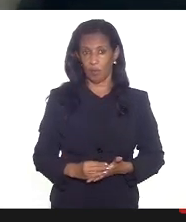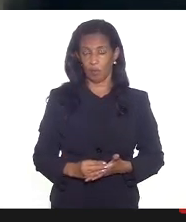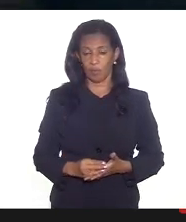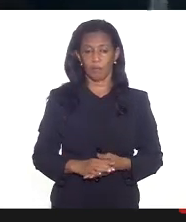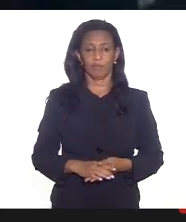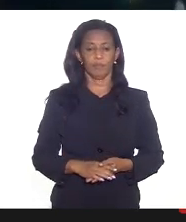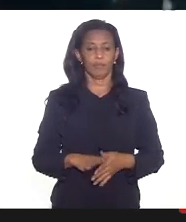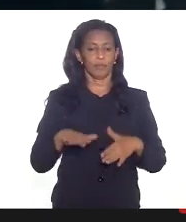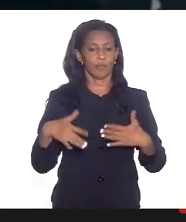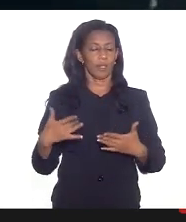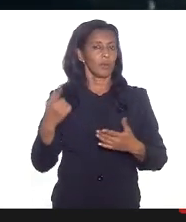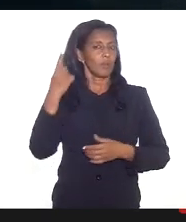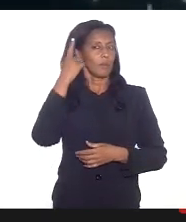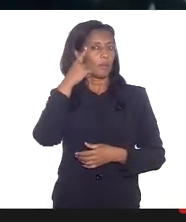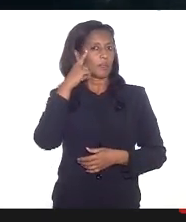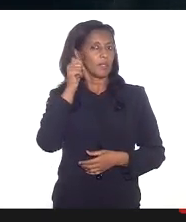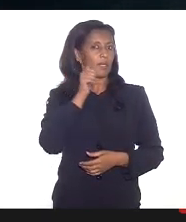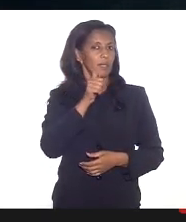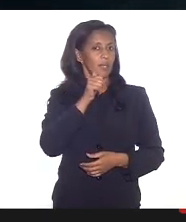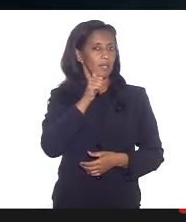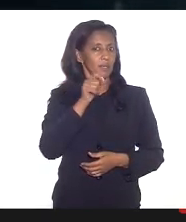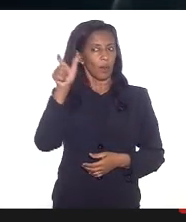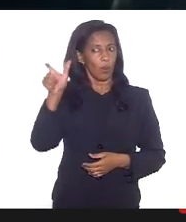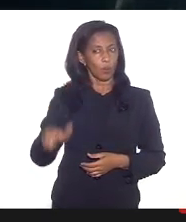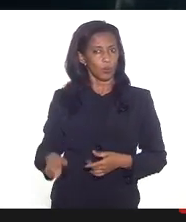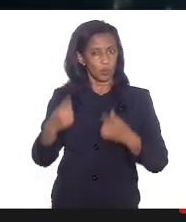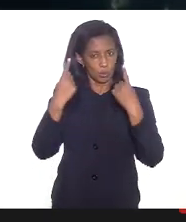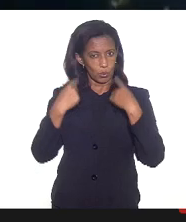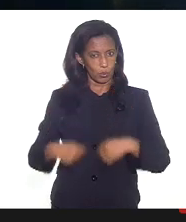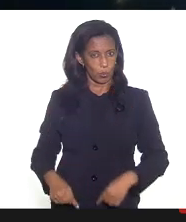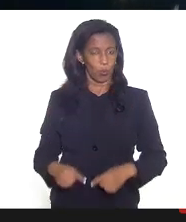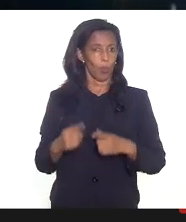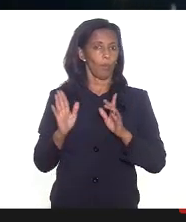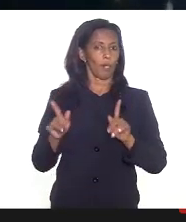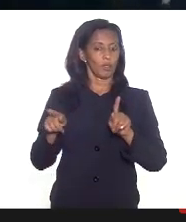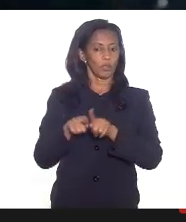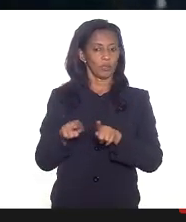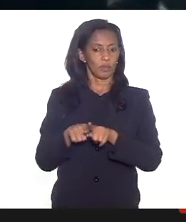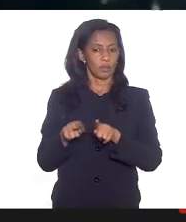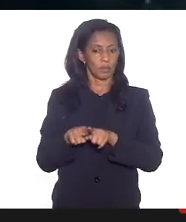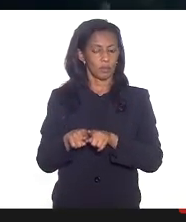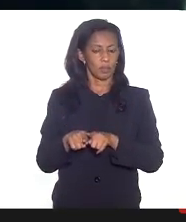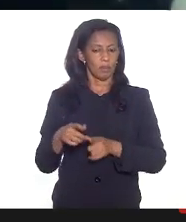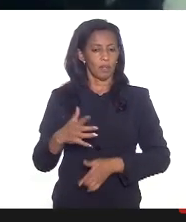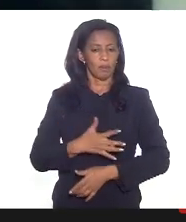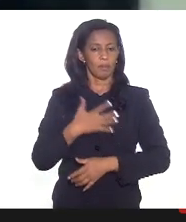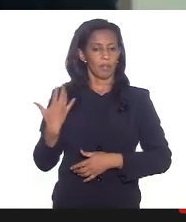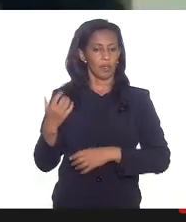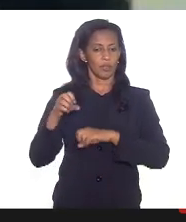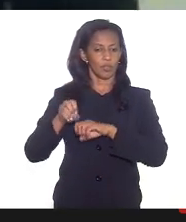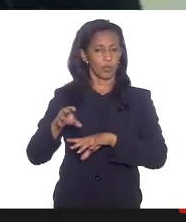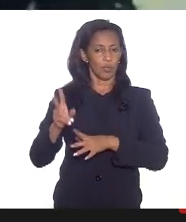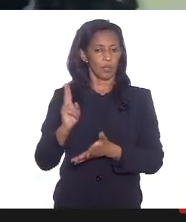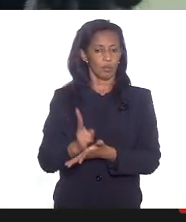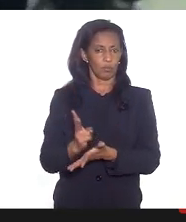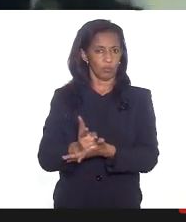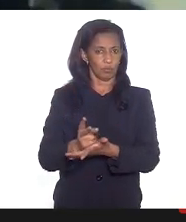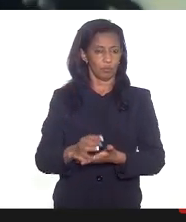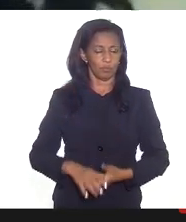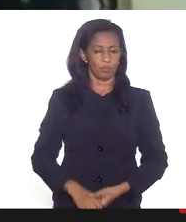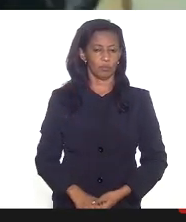justamente isso né pra gente pensar essa mulher encontra o jeito do seu corpo mas também como sujeitos privilegiados de educação Permanente em